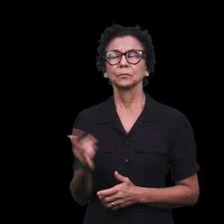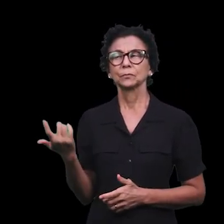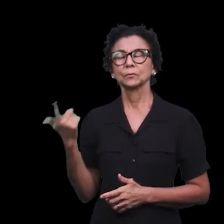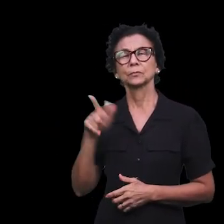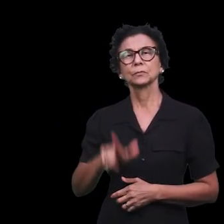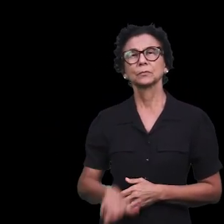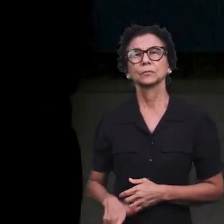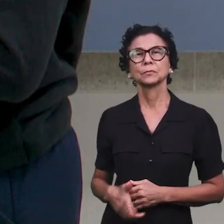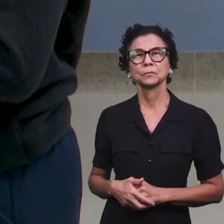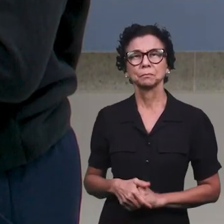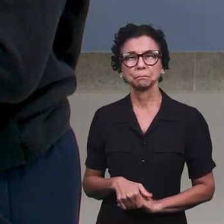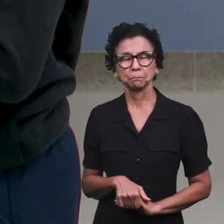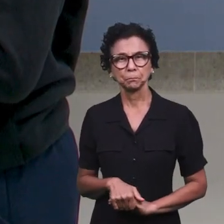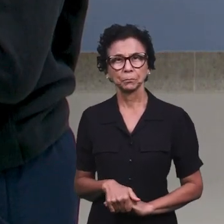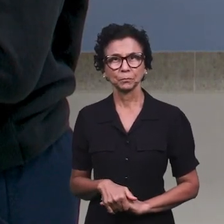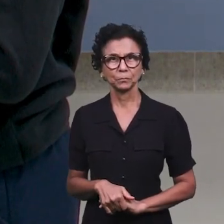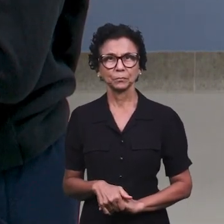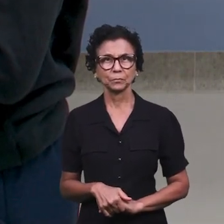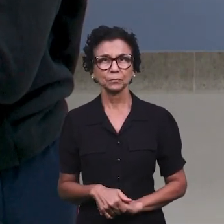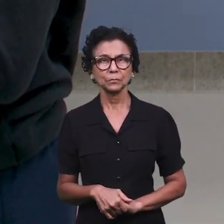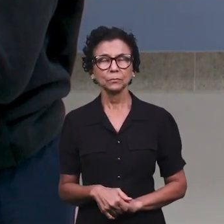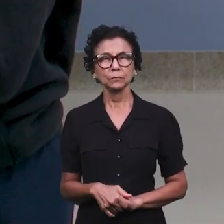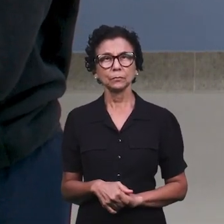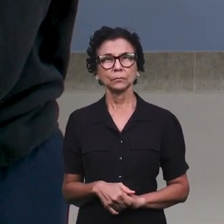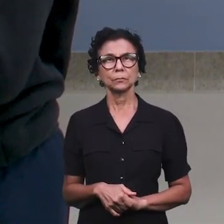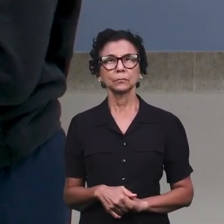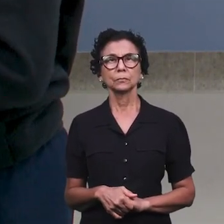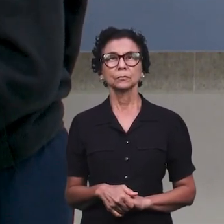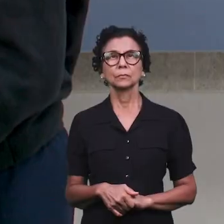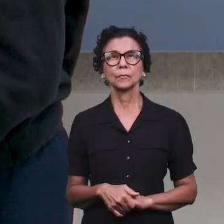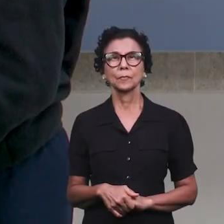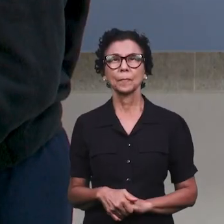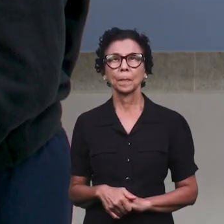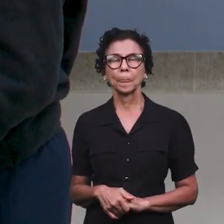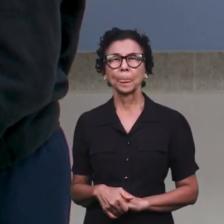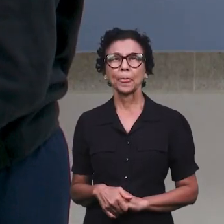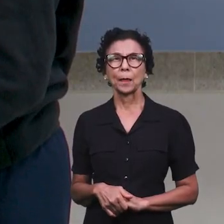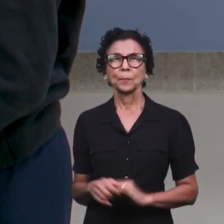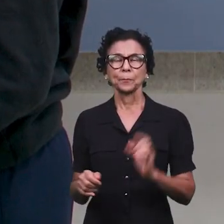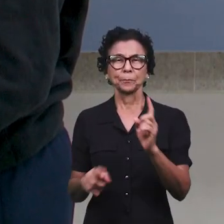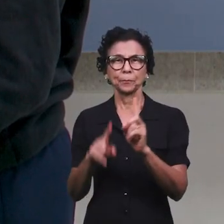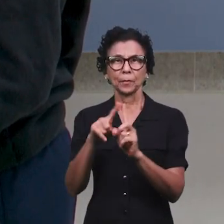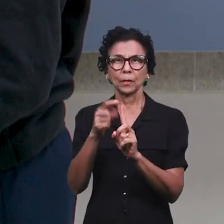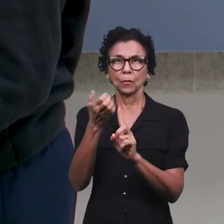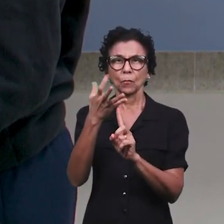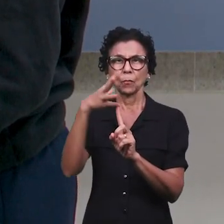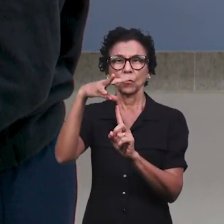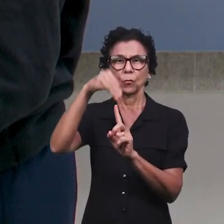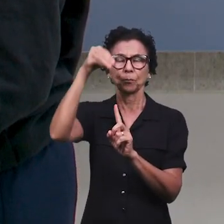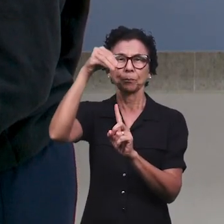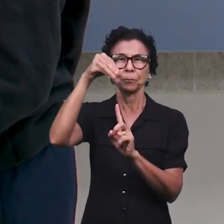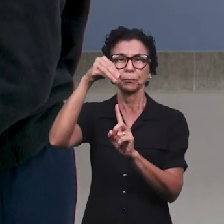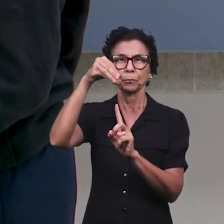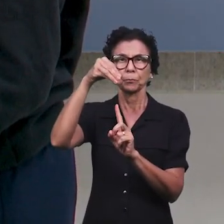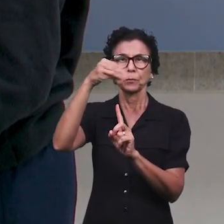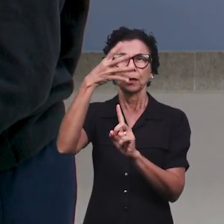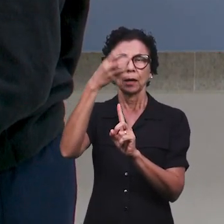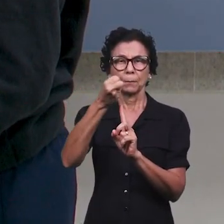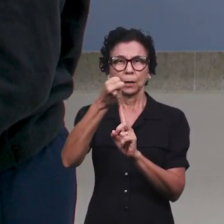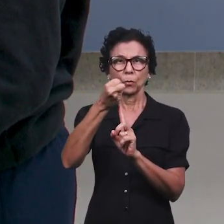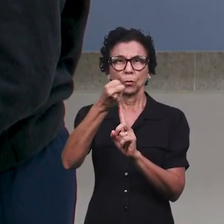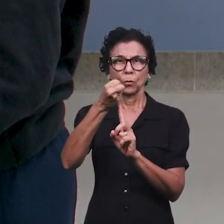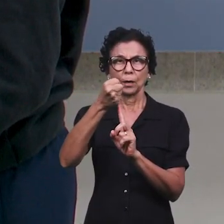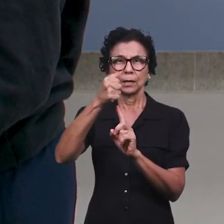agora e vamos tentar aqui gerar um outro negócio, olha, que é o seguinte: quando a gente apaga o fogo, aqui vai